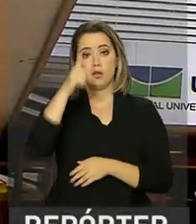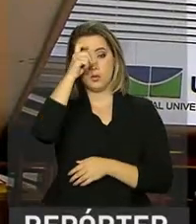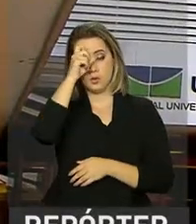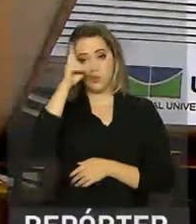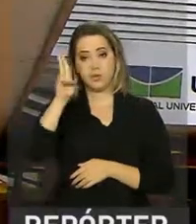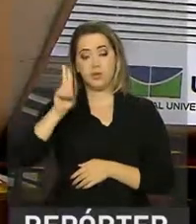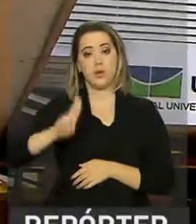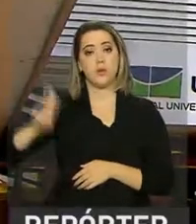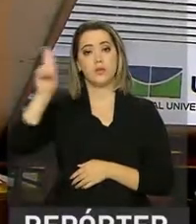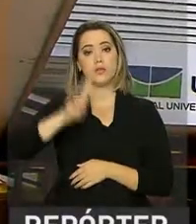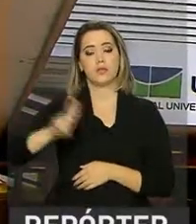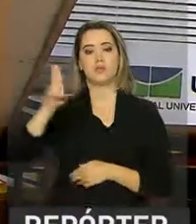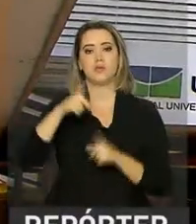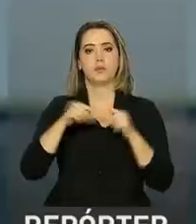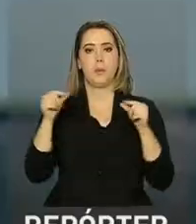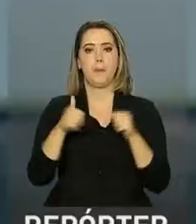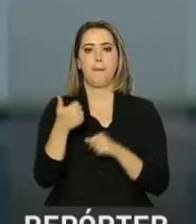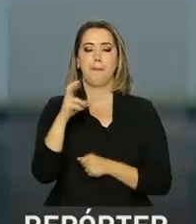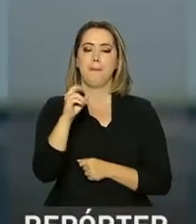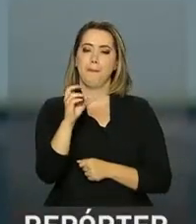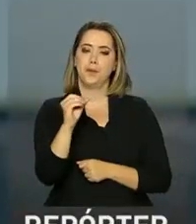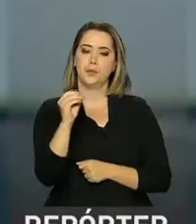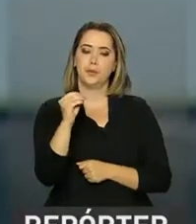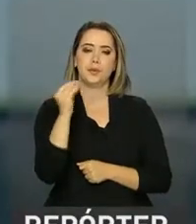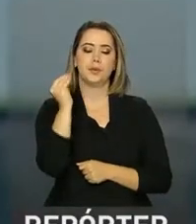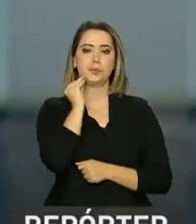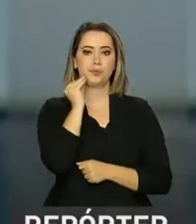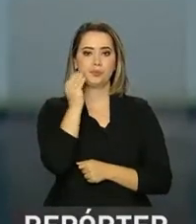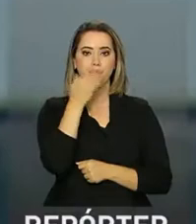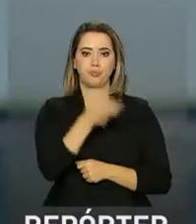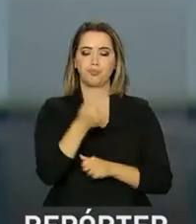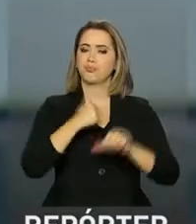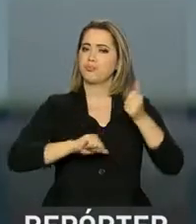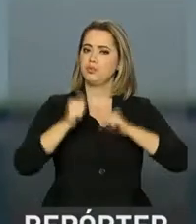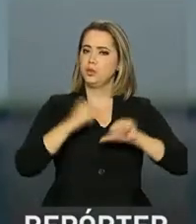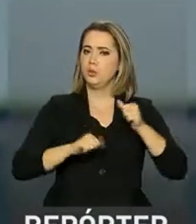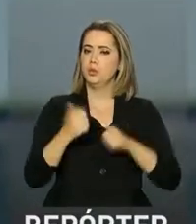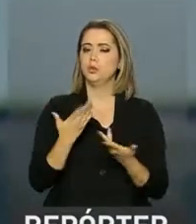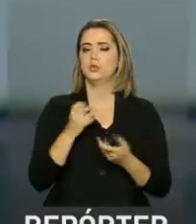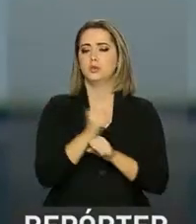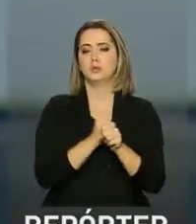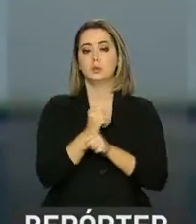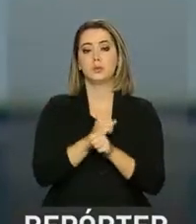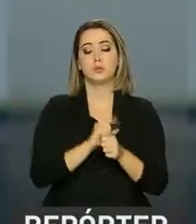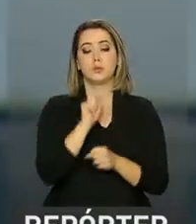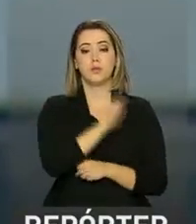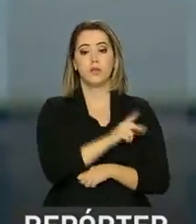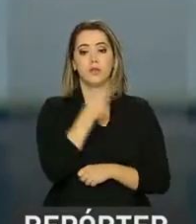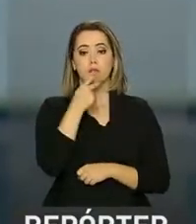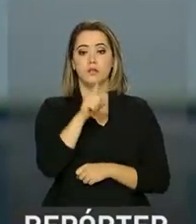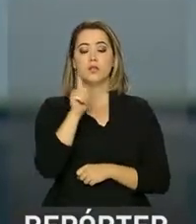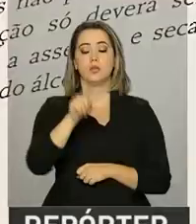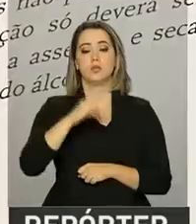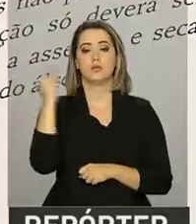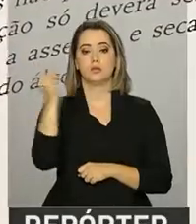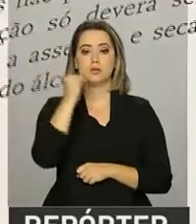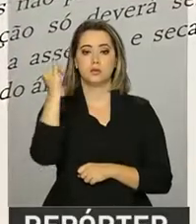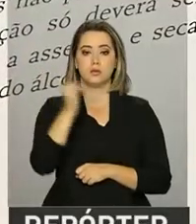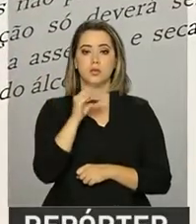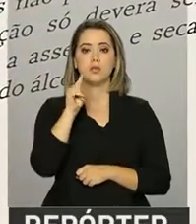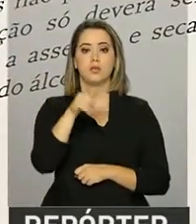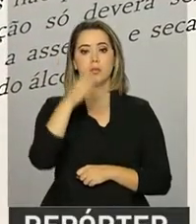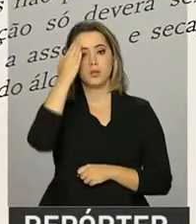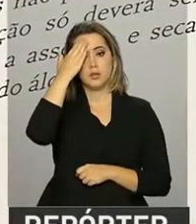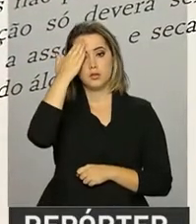1.500 exames por ano o médico e professor da universidade de brasília e reforçou a importância do teste